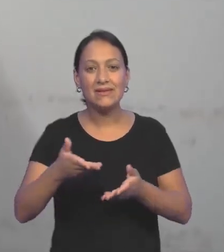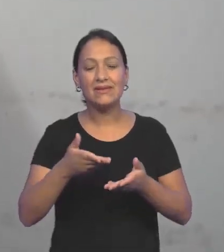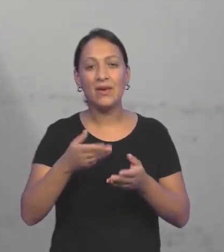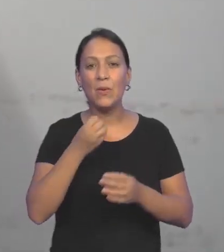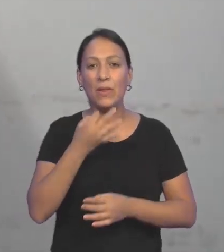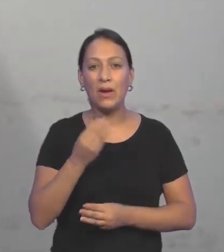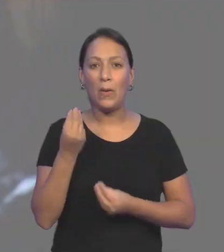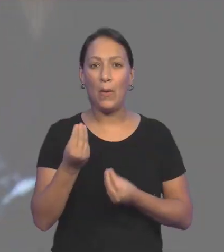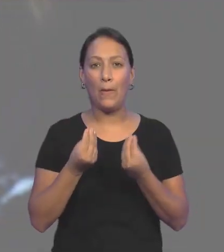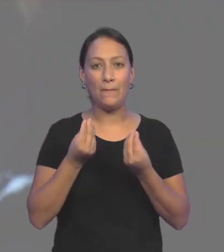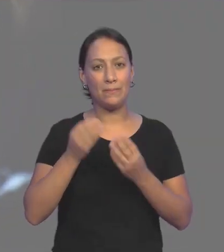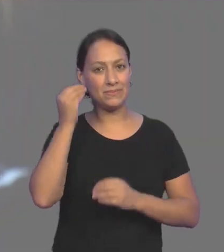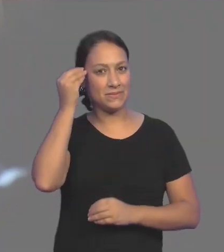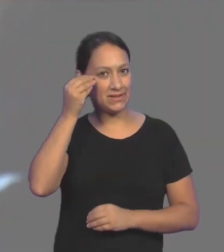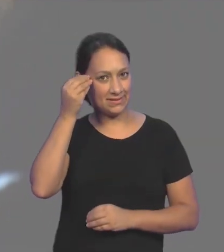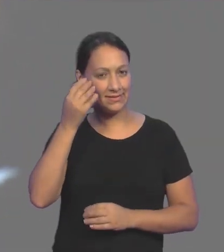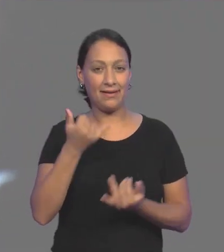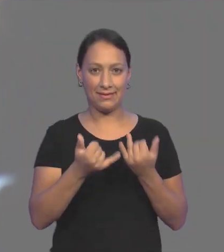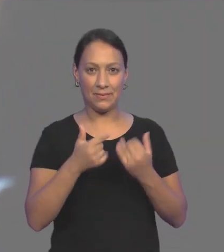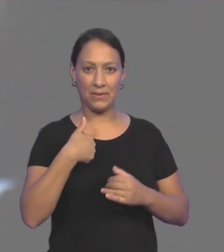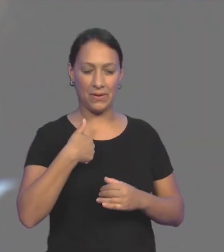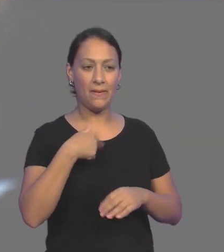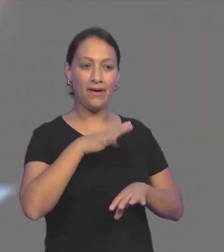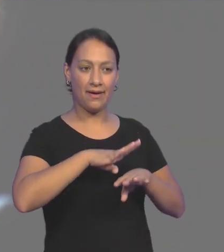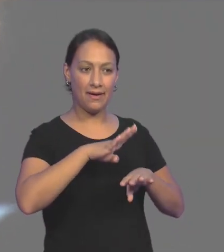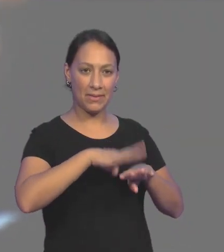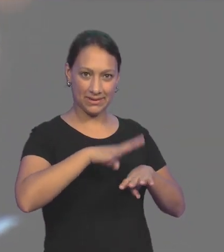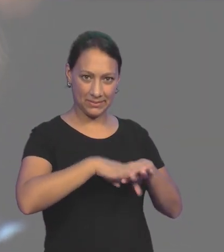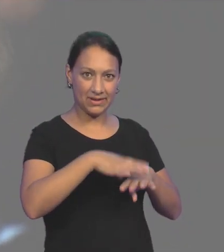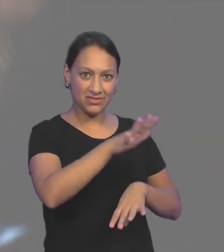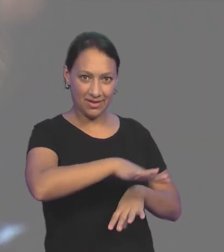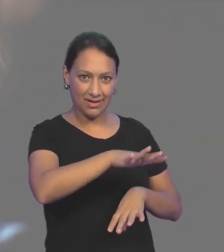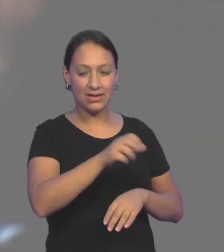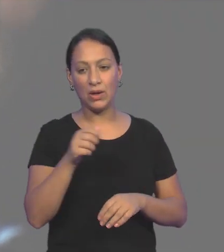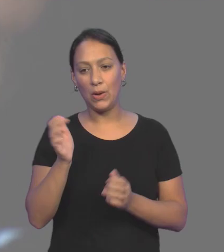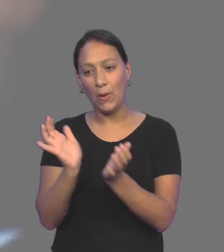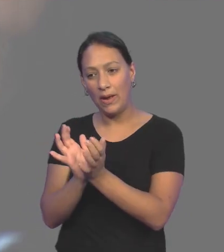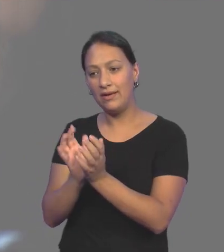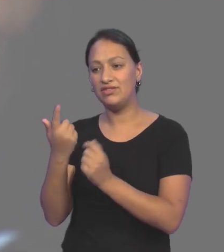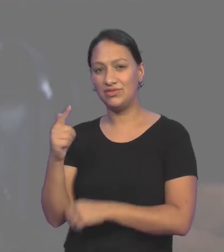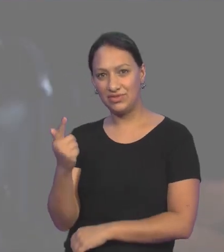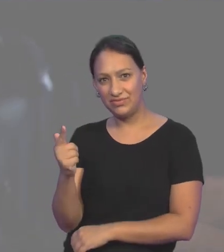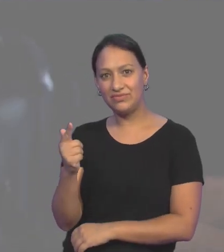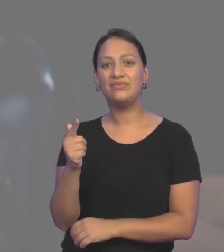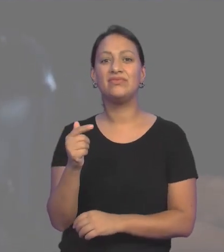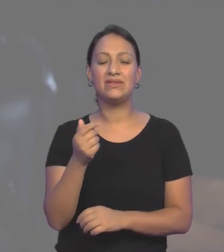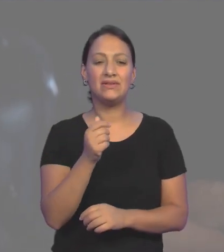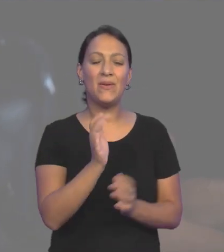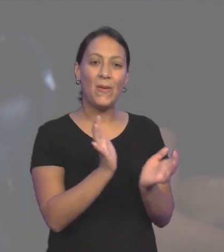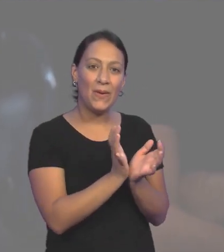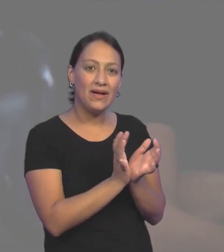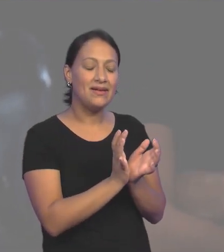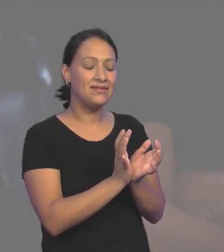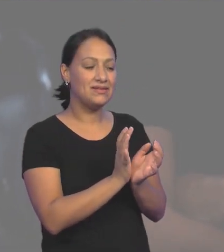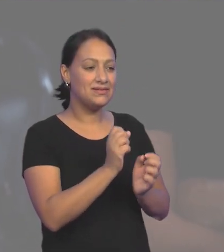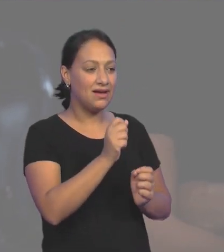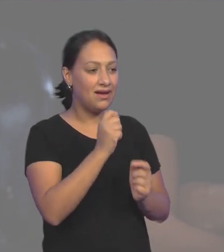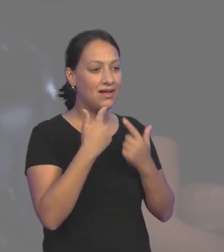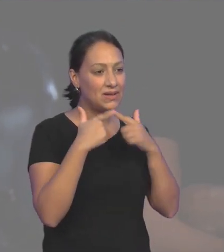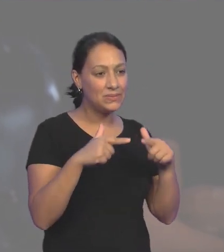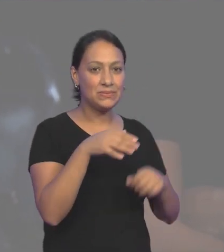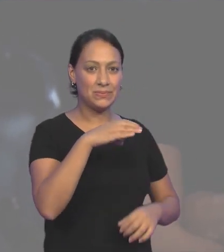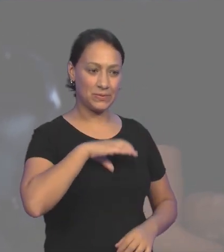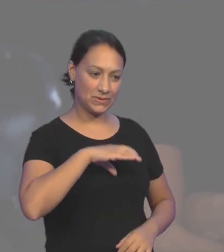experiência, da sua visão. Por exemplo, sou da área da matemática, tenho colegas da geografia, colegas de língua